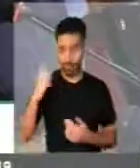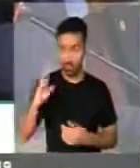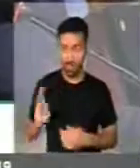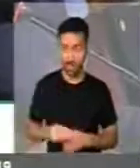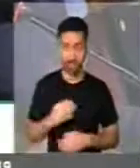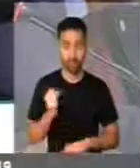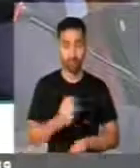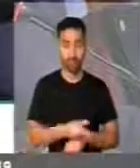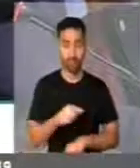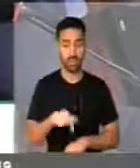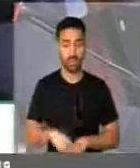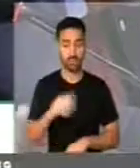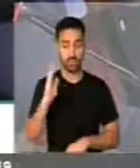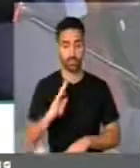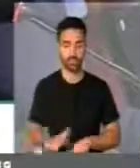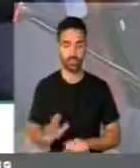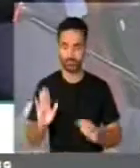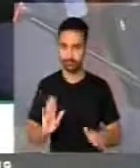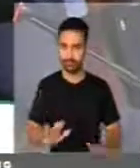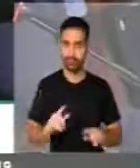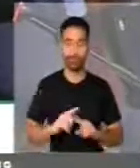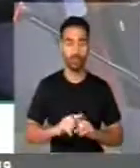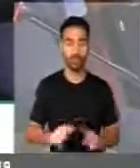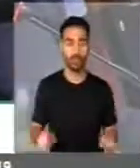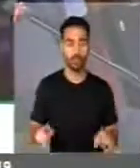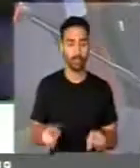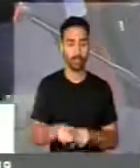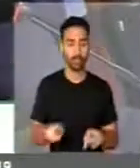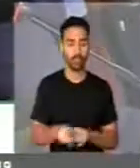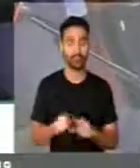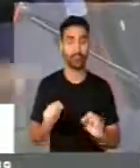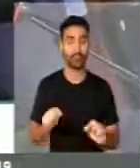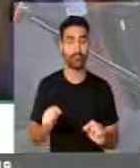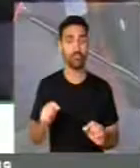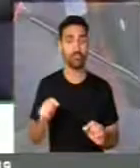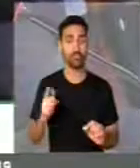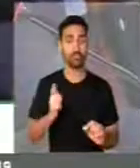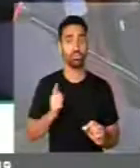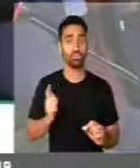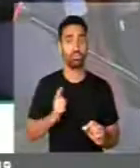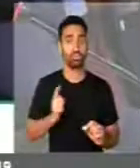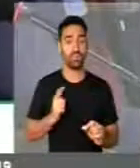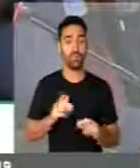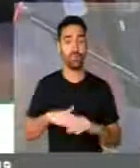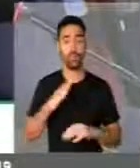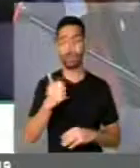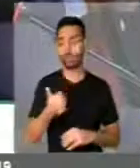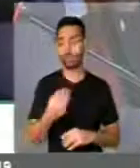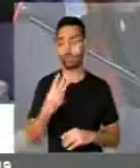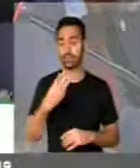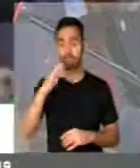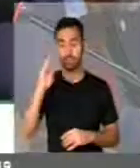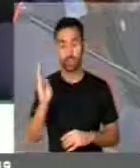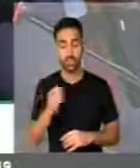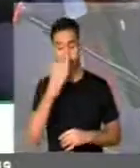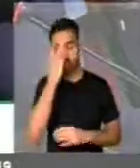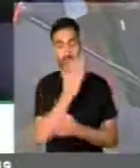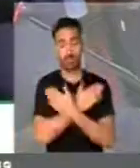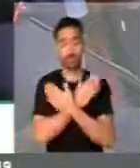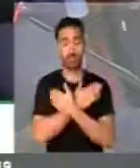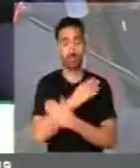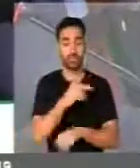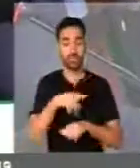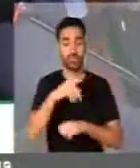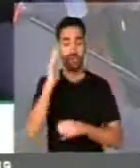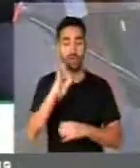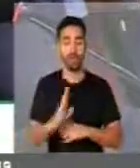empregos nesse país. Mas, ao mesmo tempo, nós ouvimos de que temos mais de 13 milhões de desempregados nesse